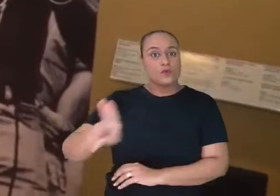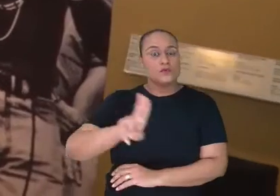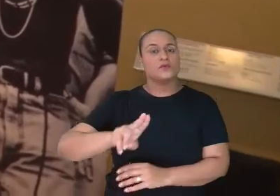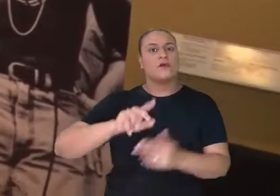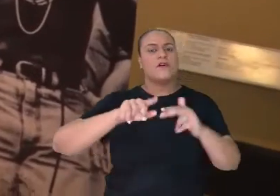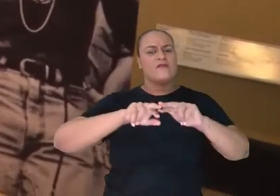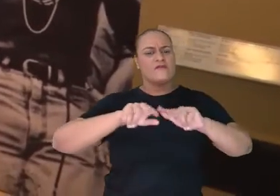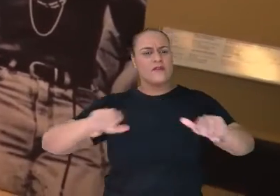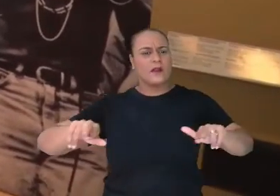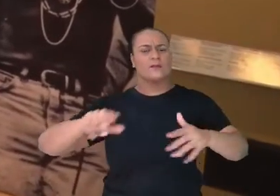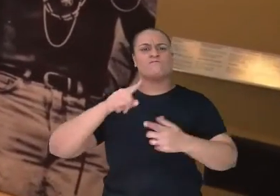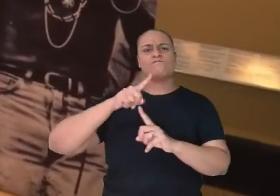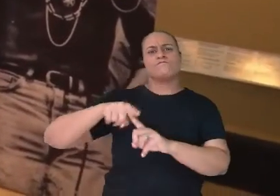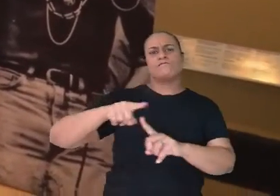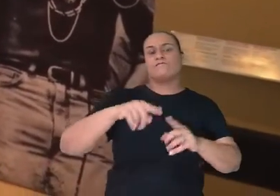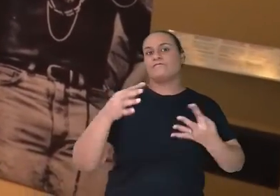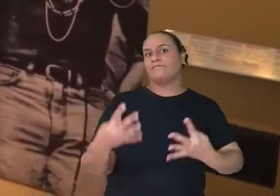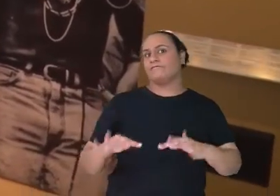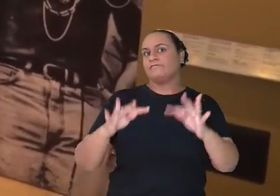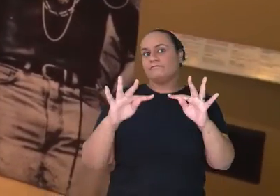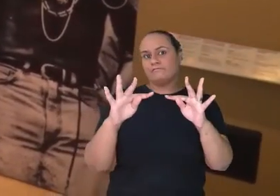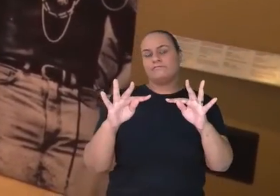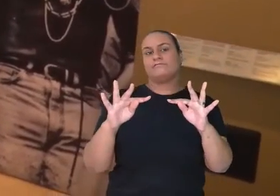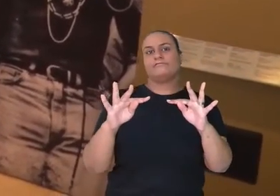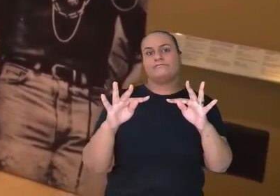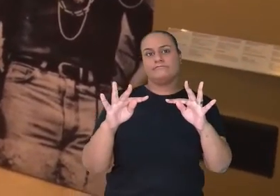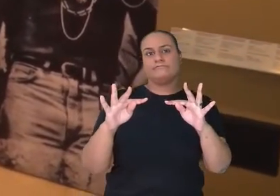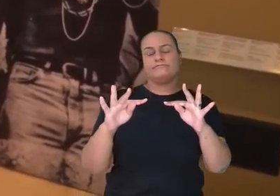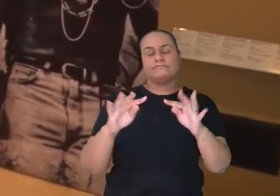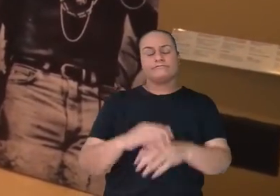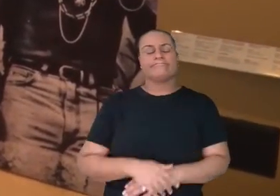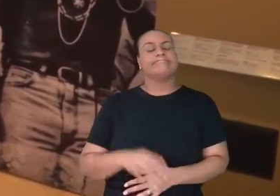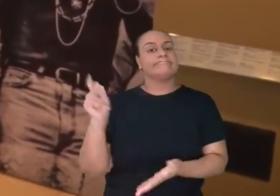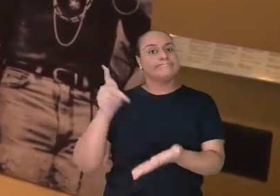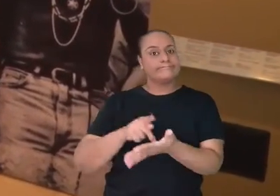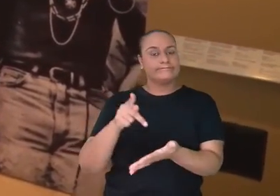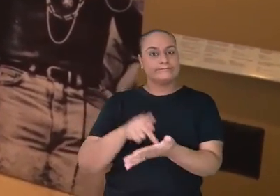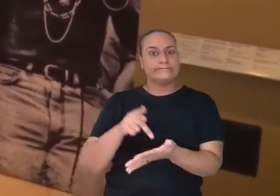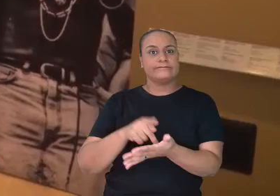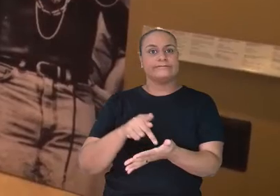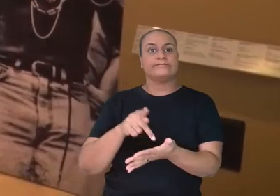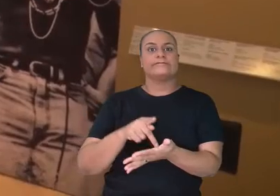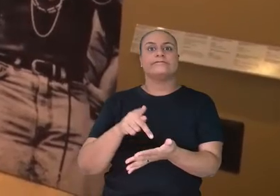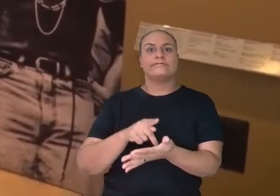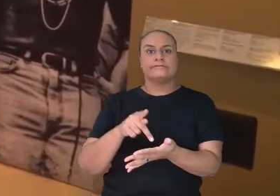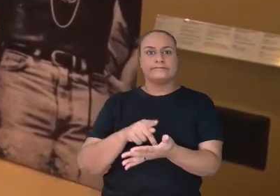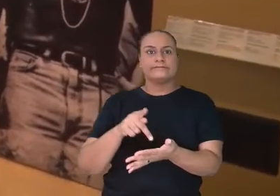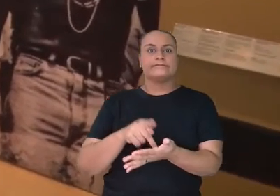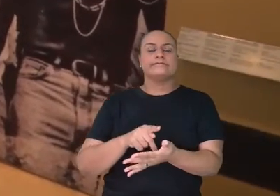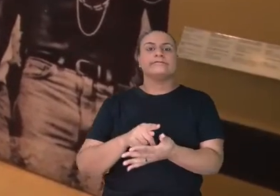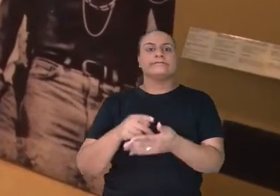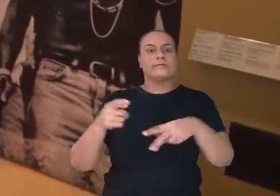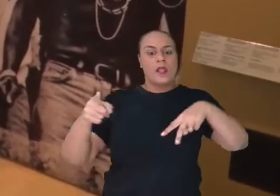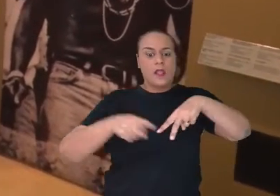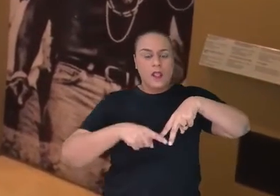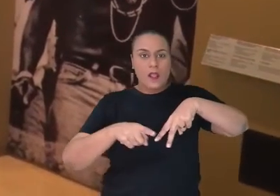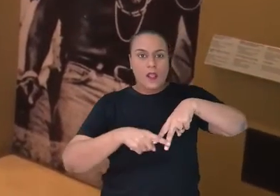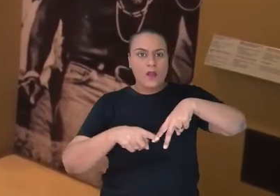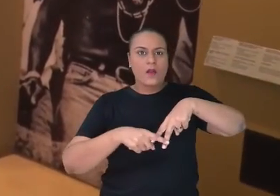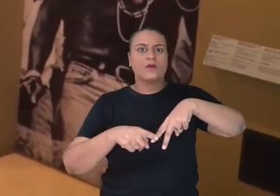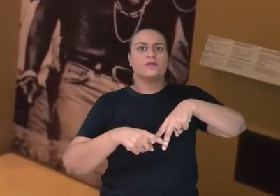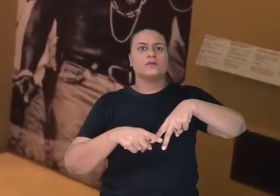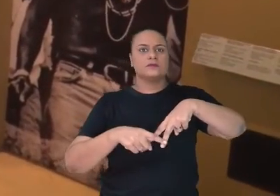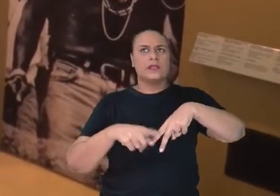tipos de tecnologia e tal. Isso torna menos indígena, não. Exatamente, uma roupa, né? Uma calça jeans e tal. Como a gente